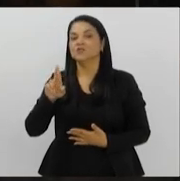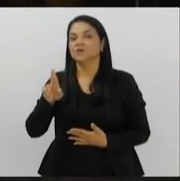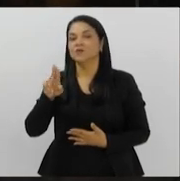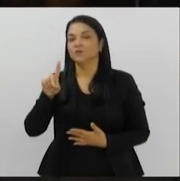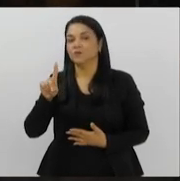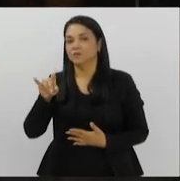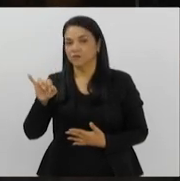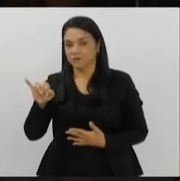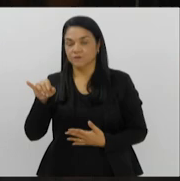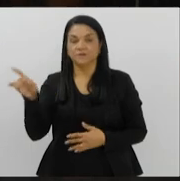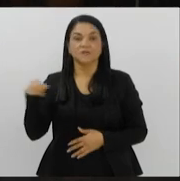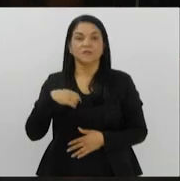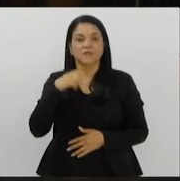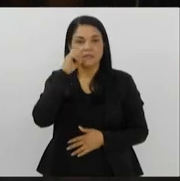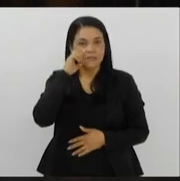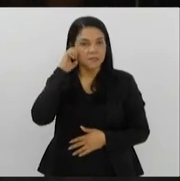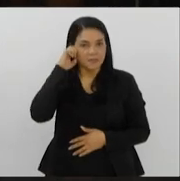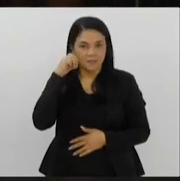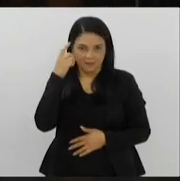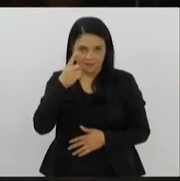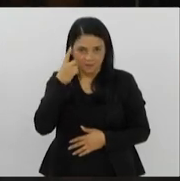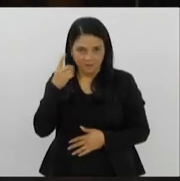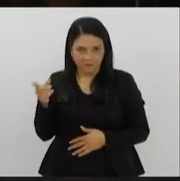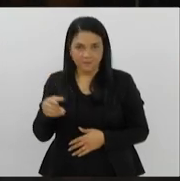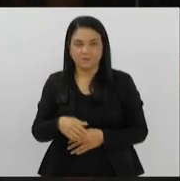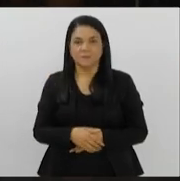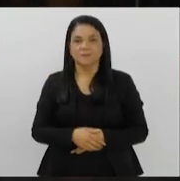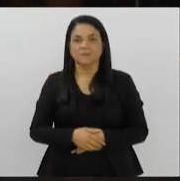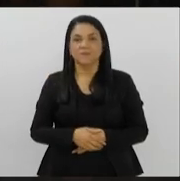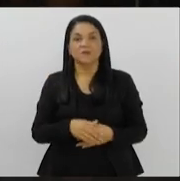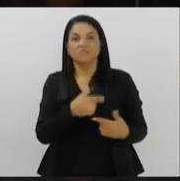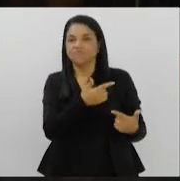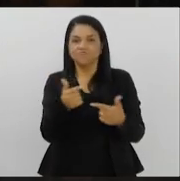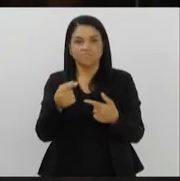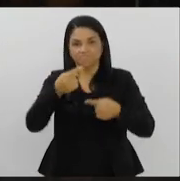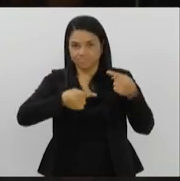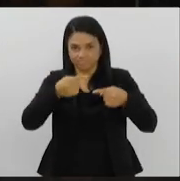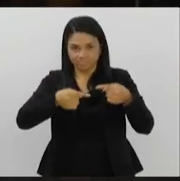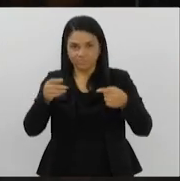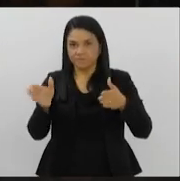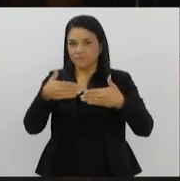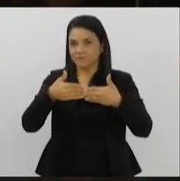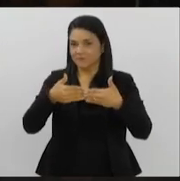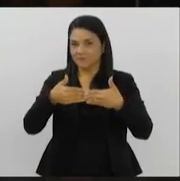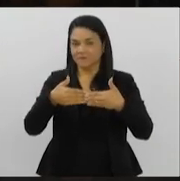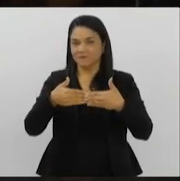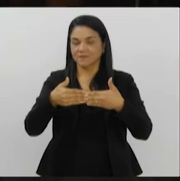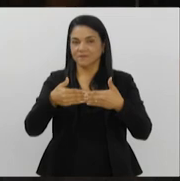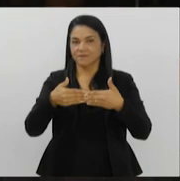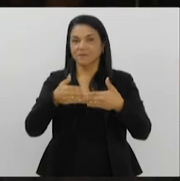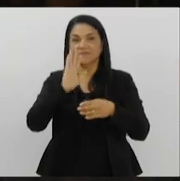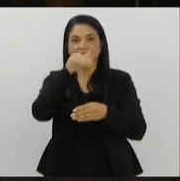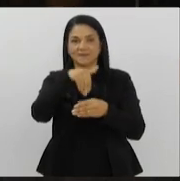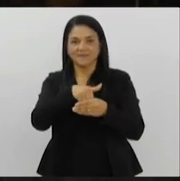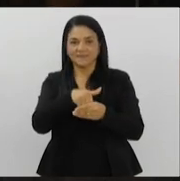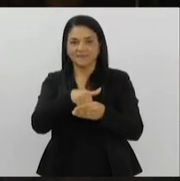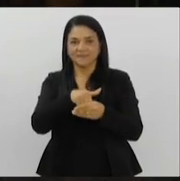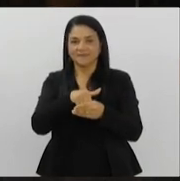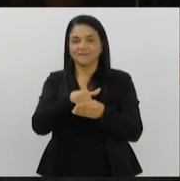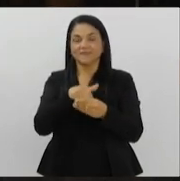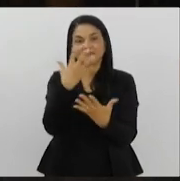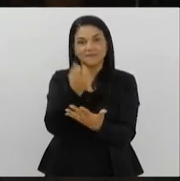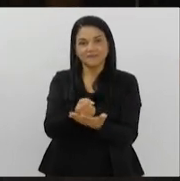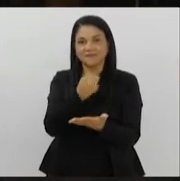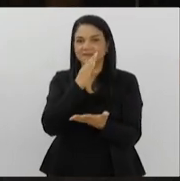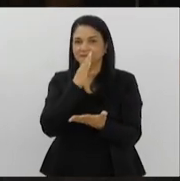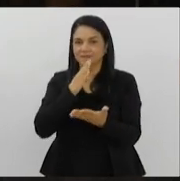Jordi e Érica Takimoto. Não havendo mais quem queira discutir, encerrada a discussão, em votação, os senhores que aprovam permaneçam